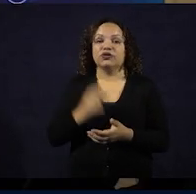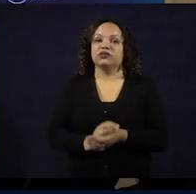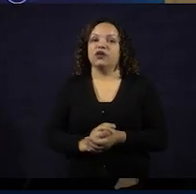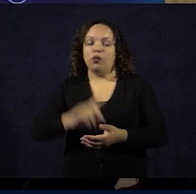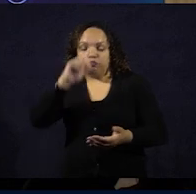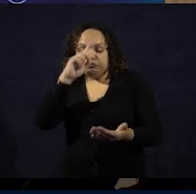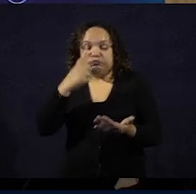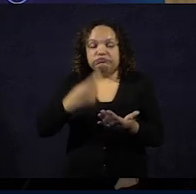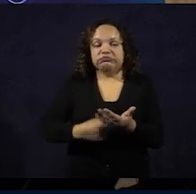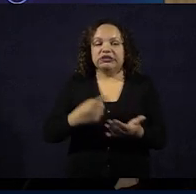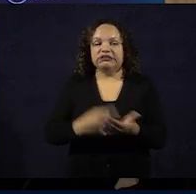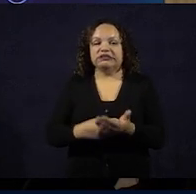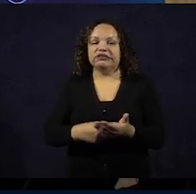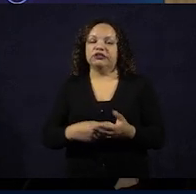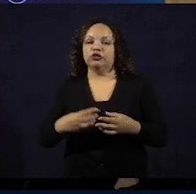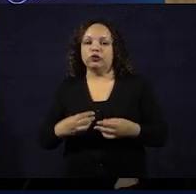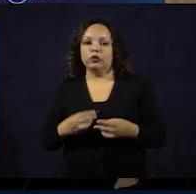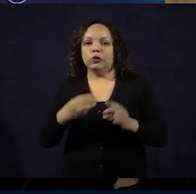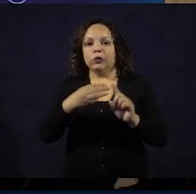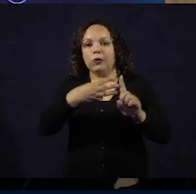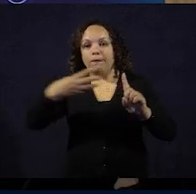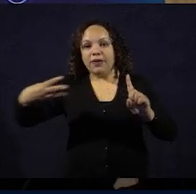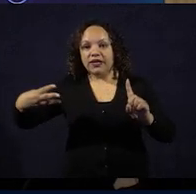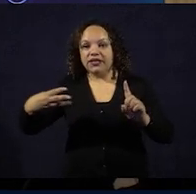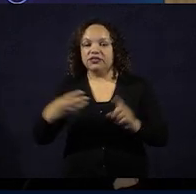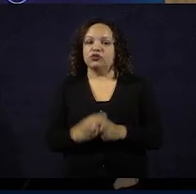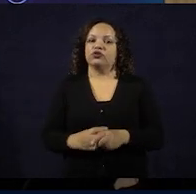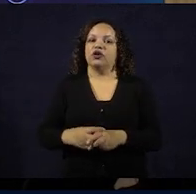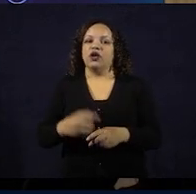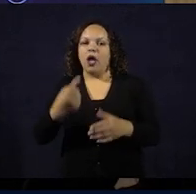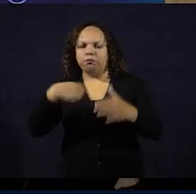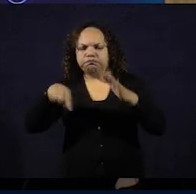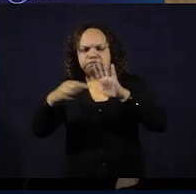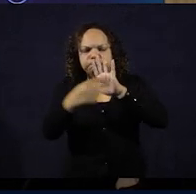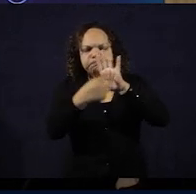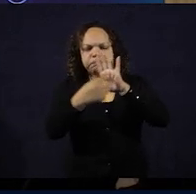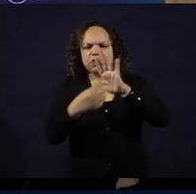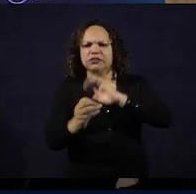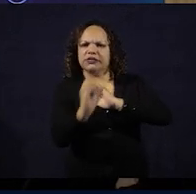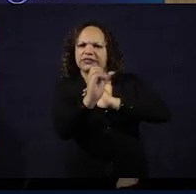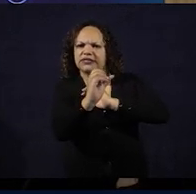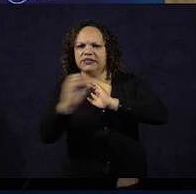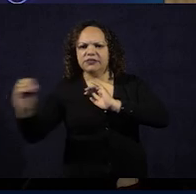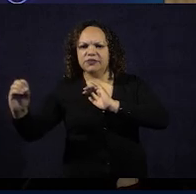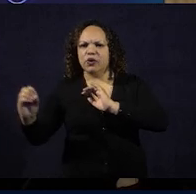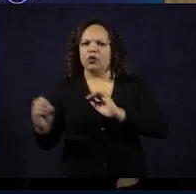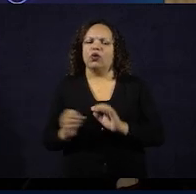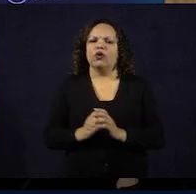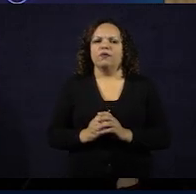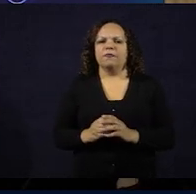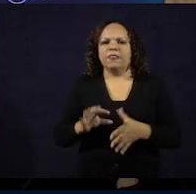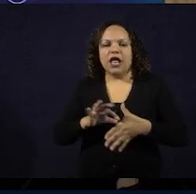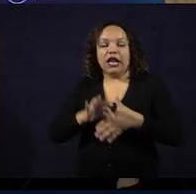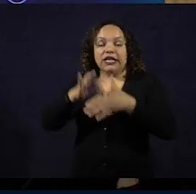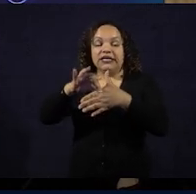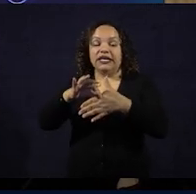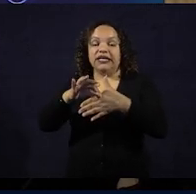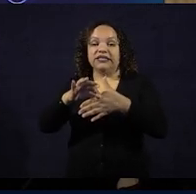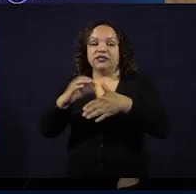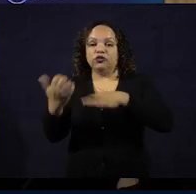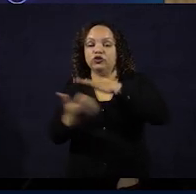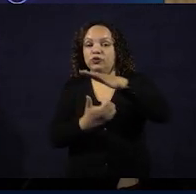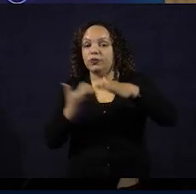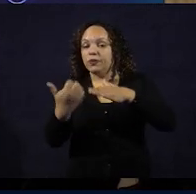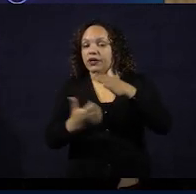decidem quem vai ser o ministro quem não vai aponta mais seis mil lideranças é provinciais de empresas estatais e tal que